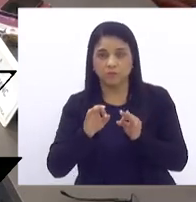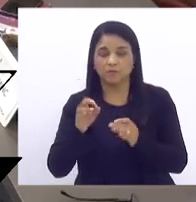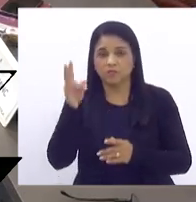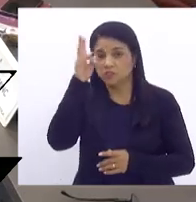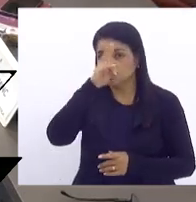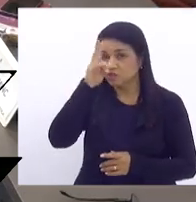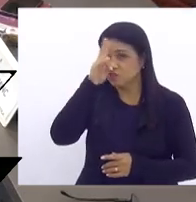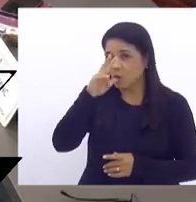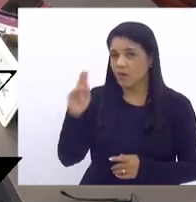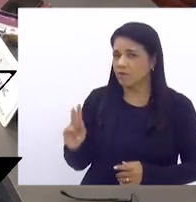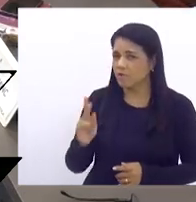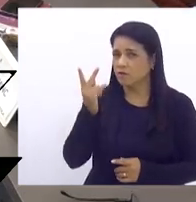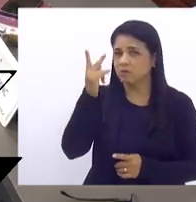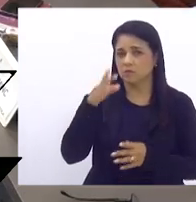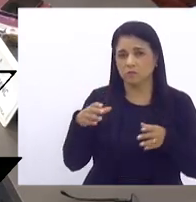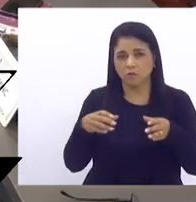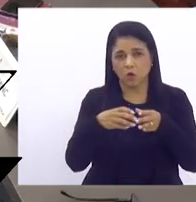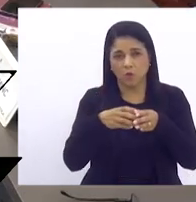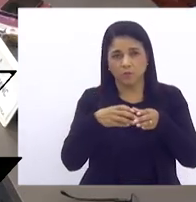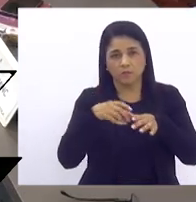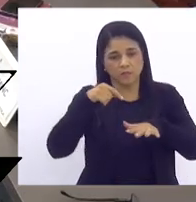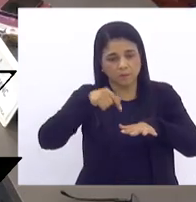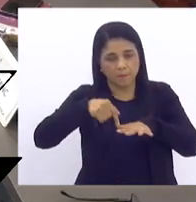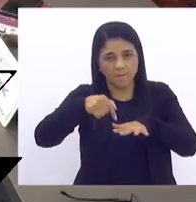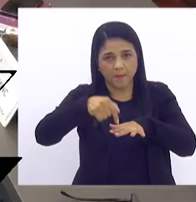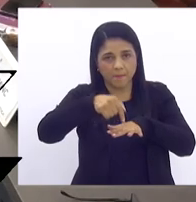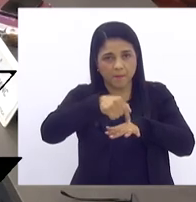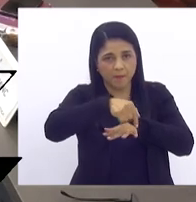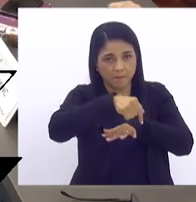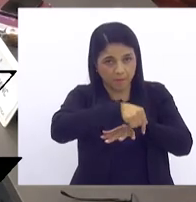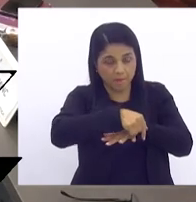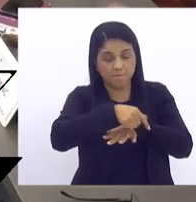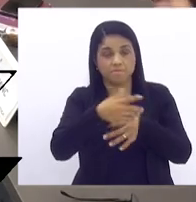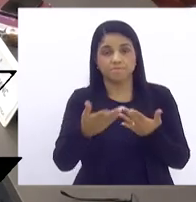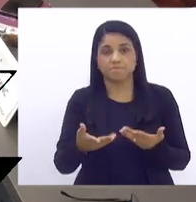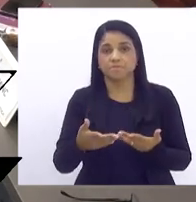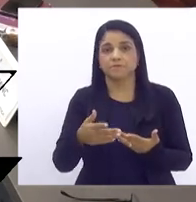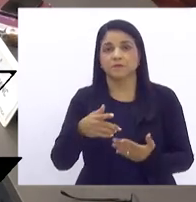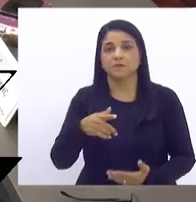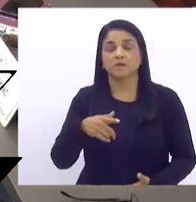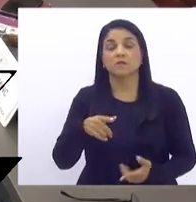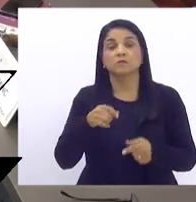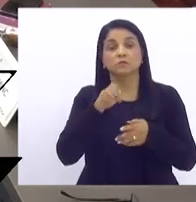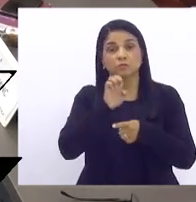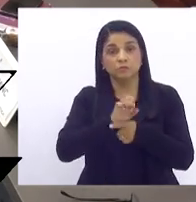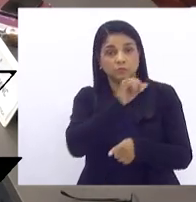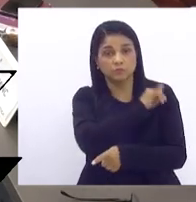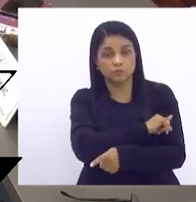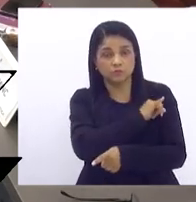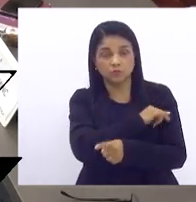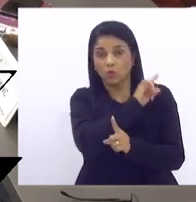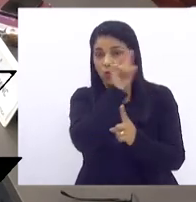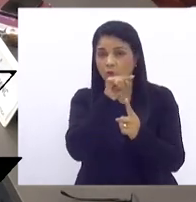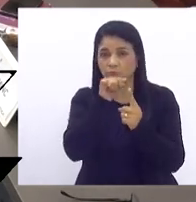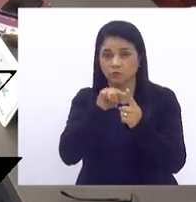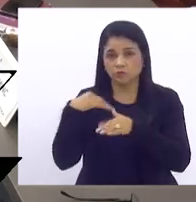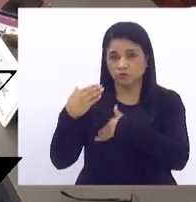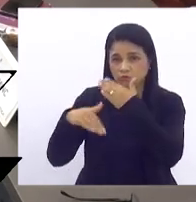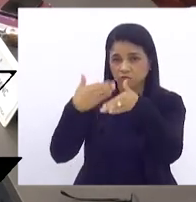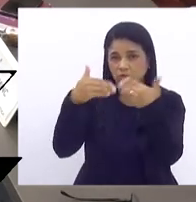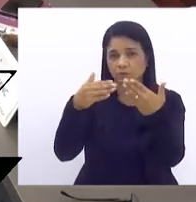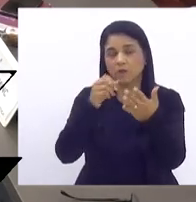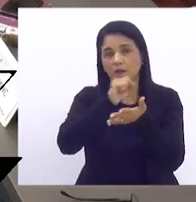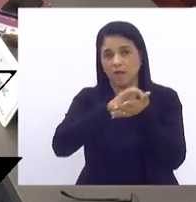histórico e valorização das comunidades remanescentes de quilombos no estado do Rio de Janeiro, com o objetivo de desenvolvimento das